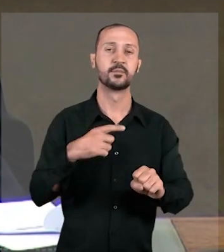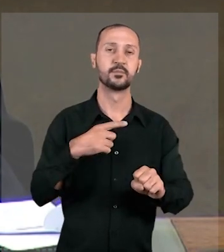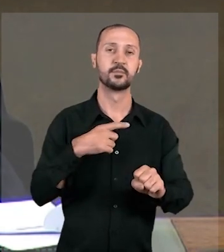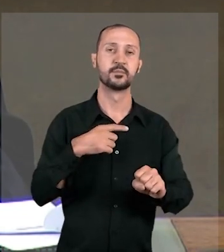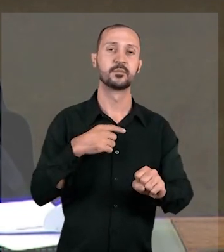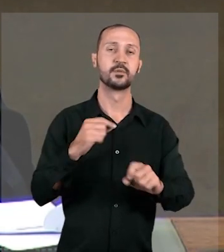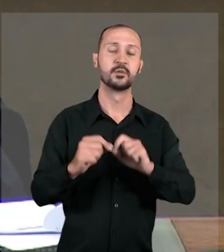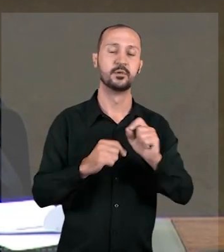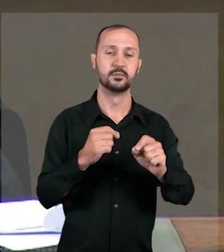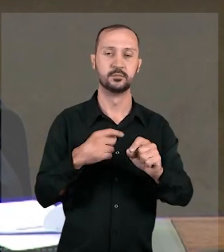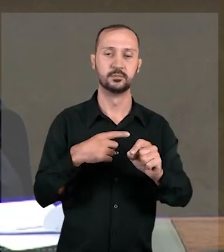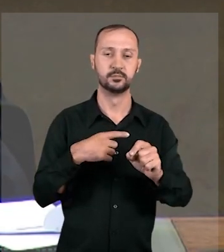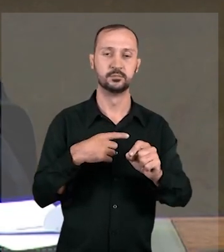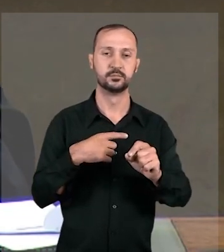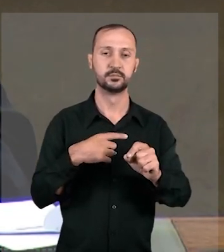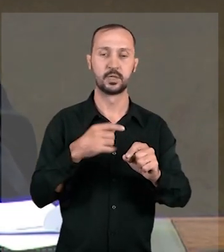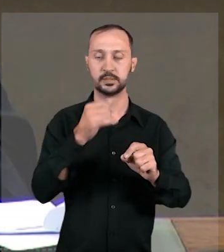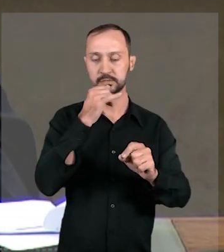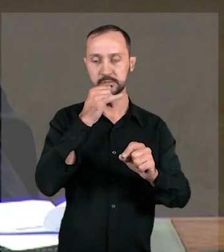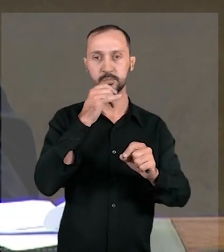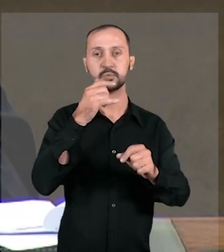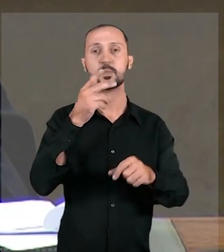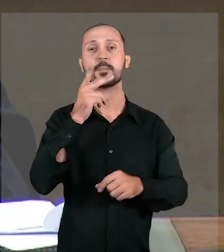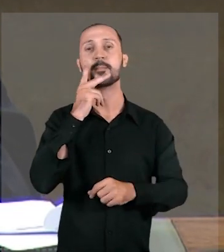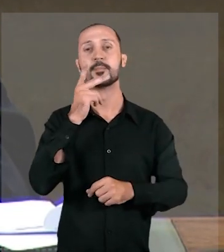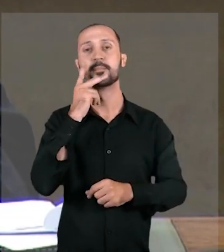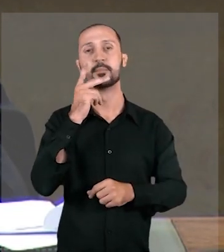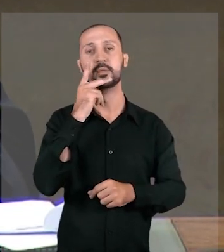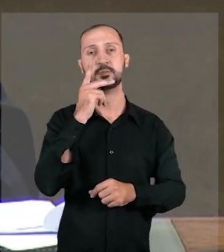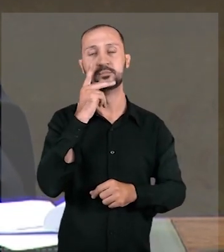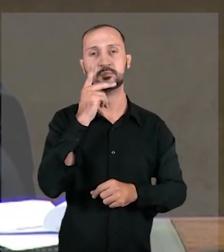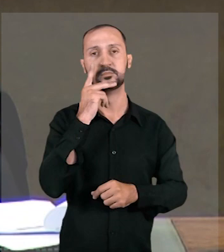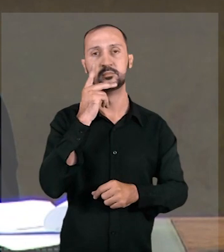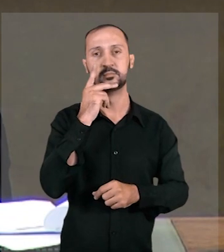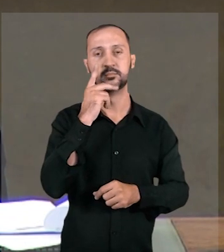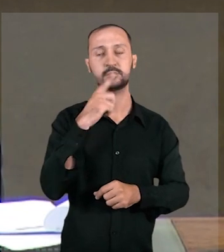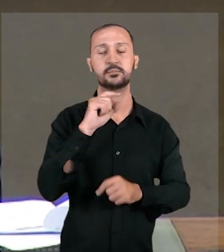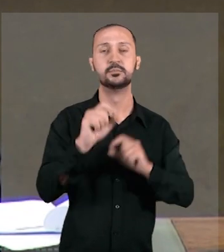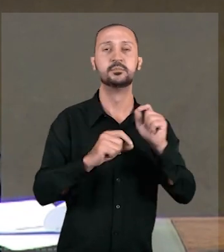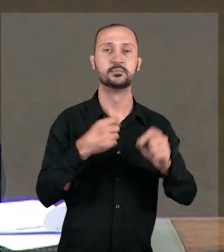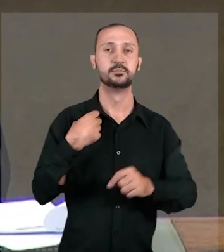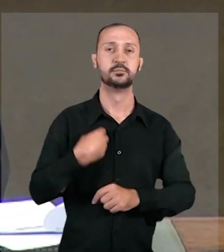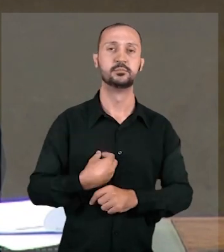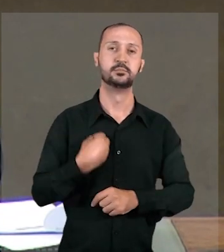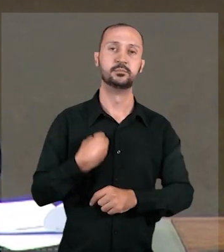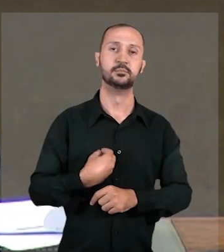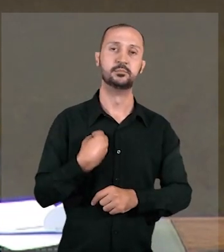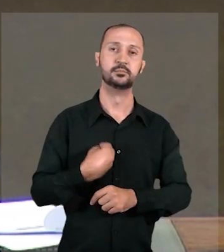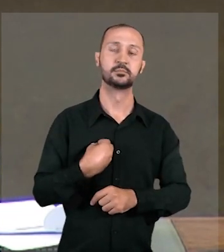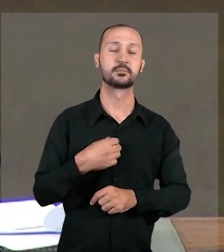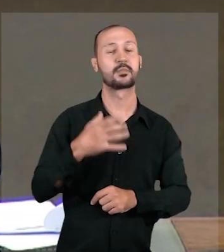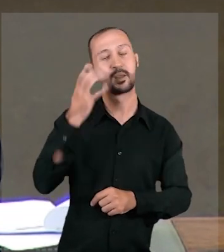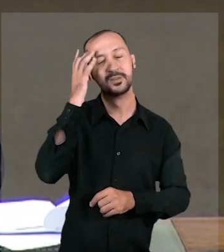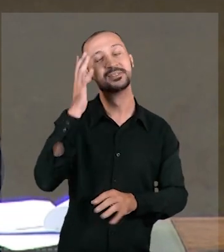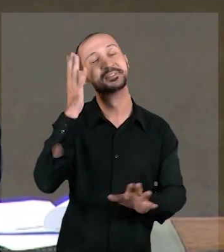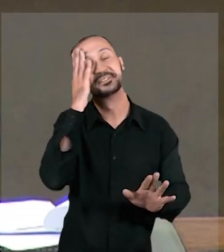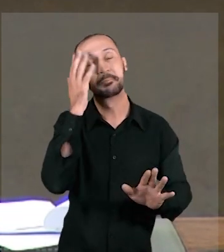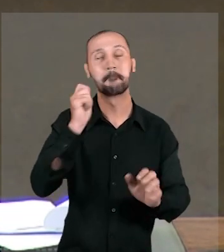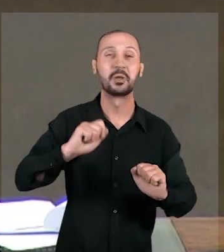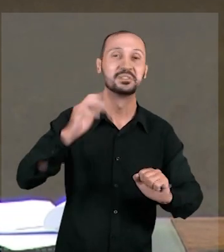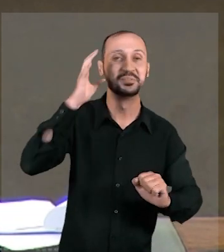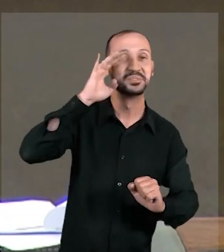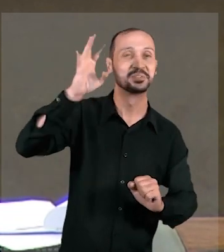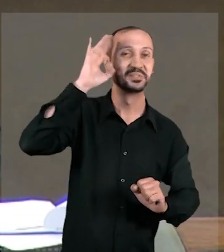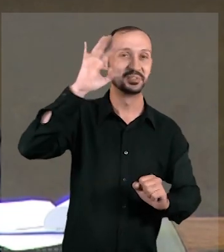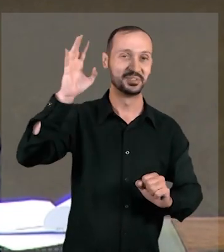o pleito do sentido partidário, e é um sistema que permite, essa pode ser uma fantasia que eu tenho, mas eu acho